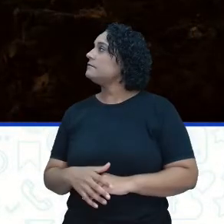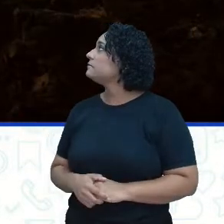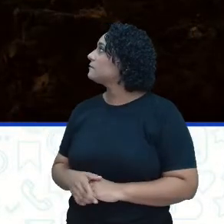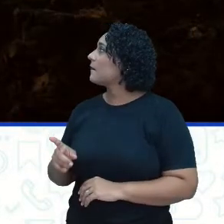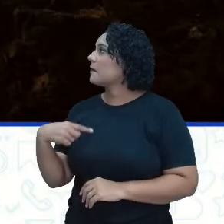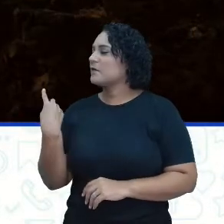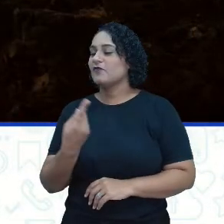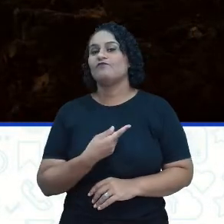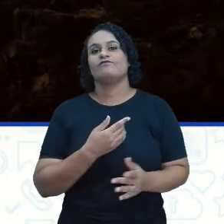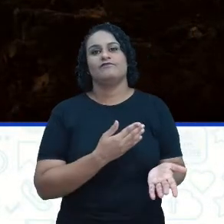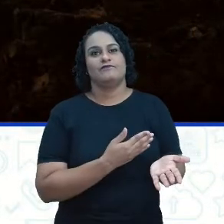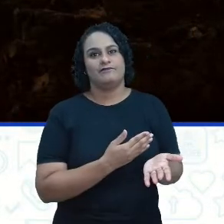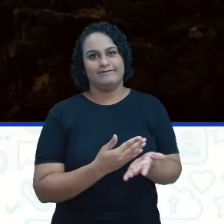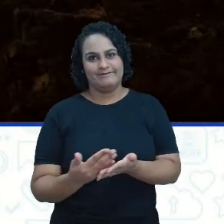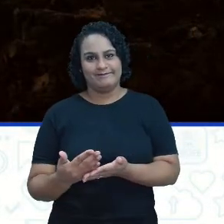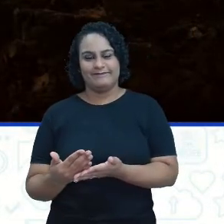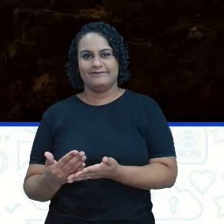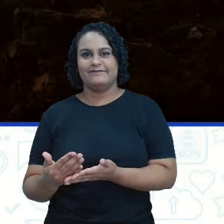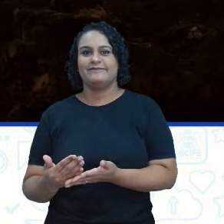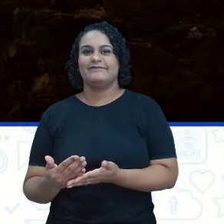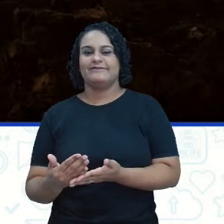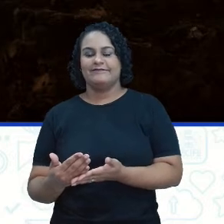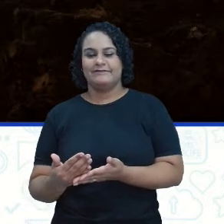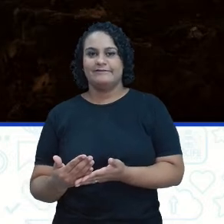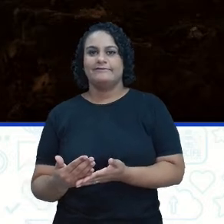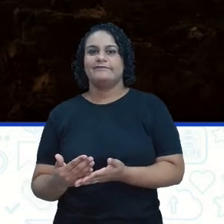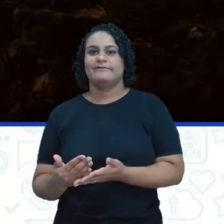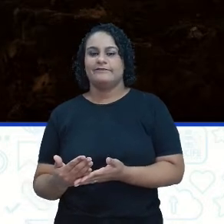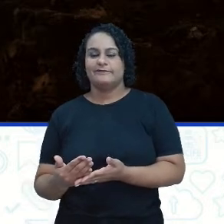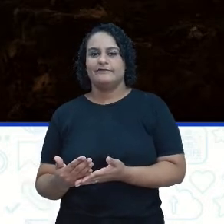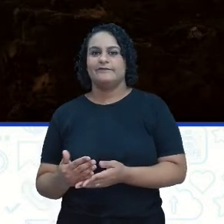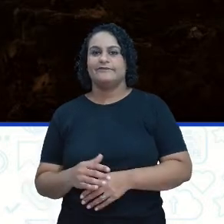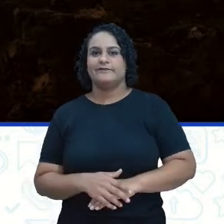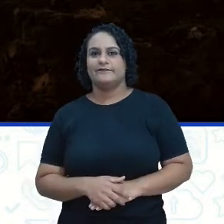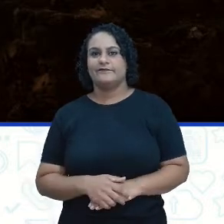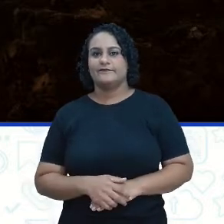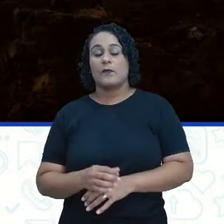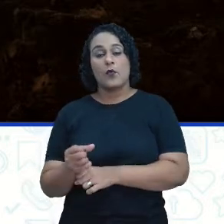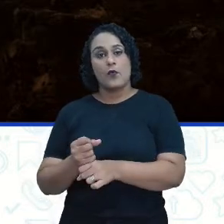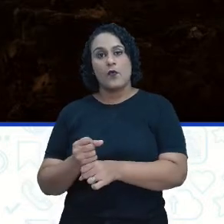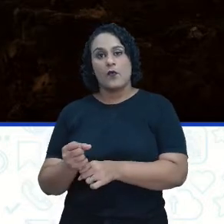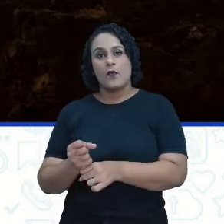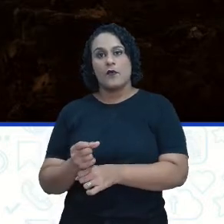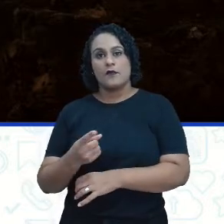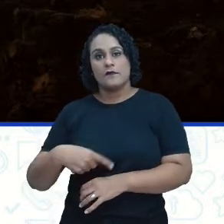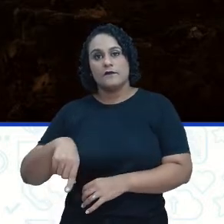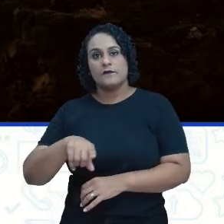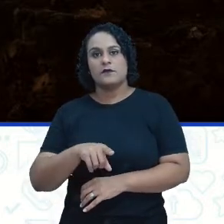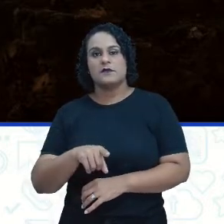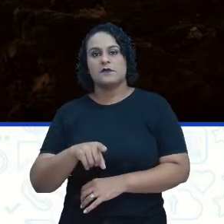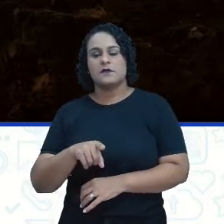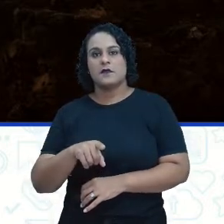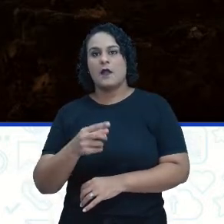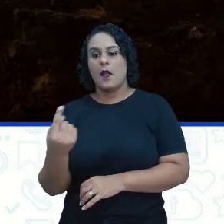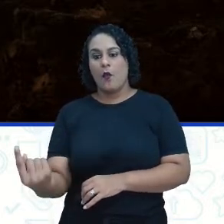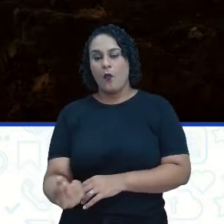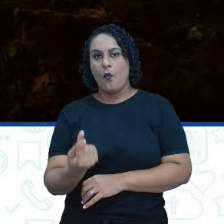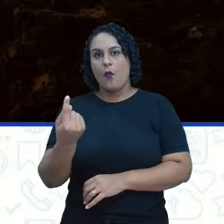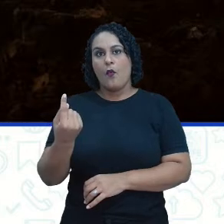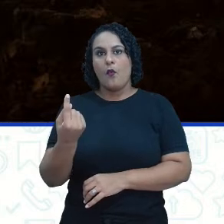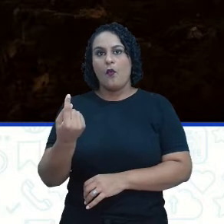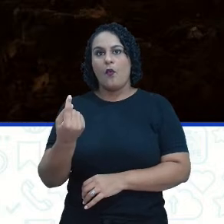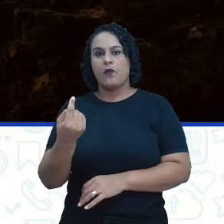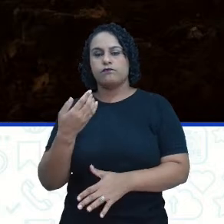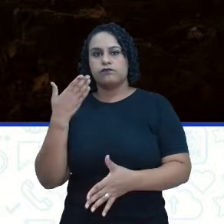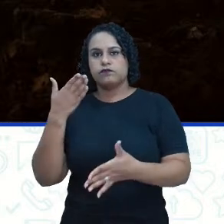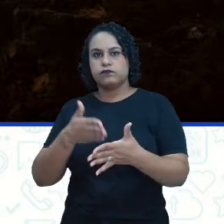gente iniciar esse novo bimestre aí. Então, você é o seu único limite.